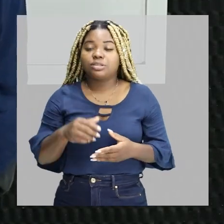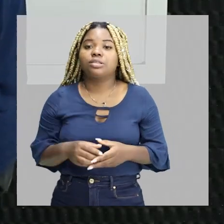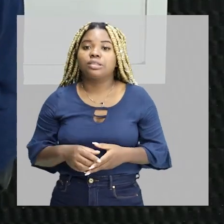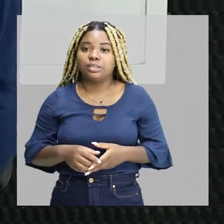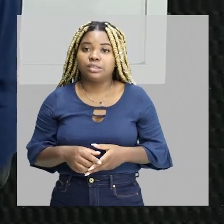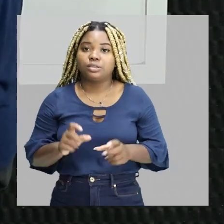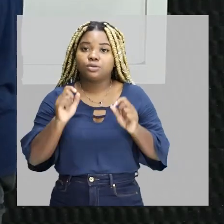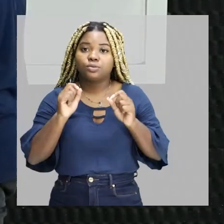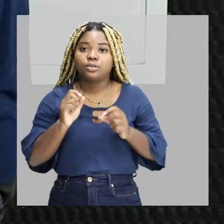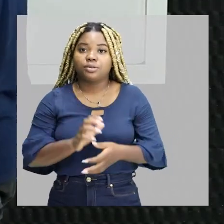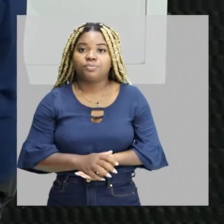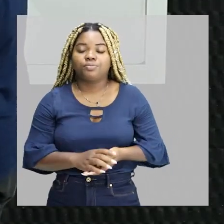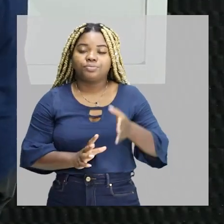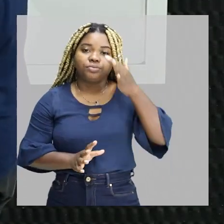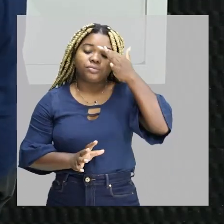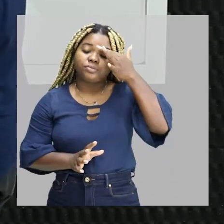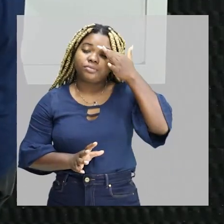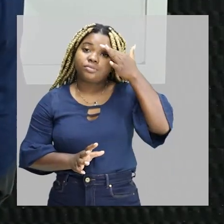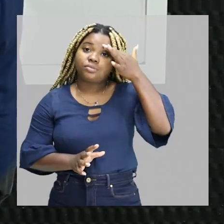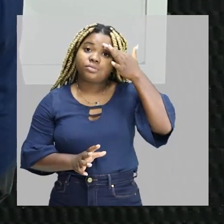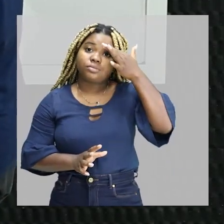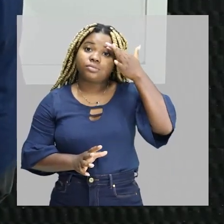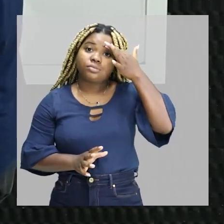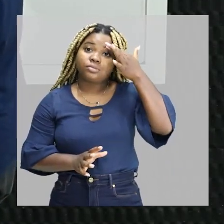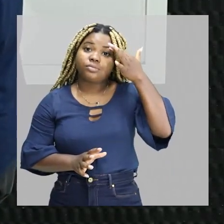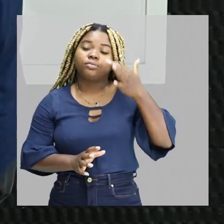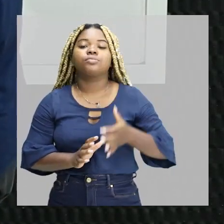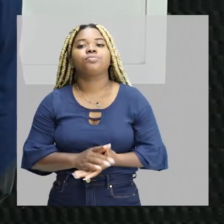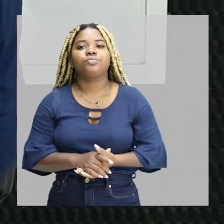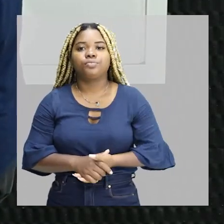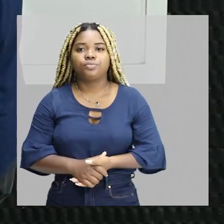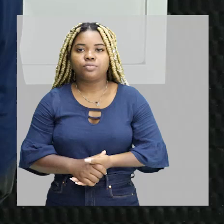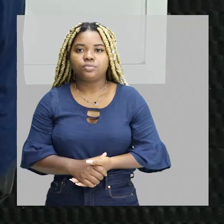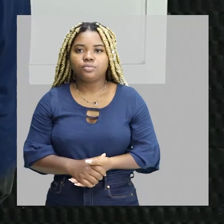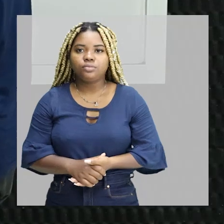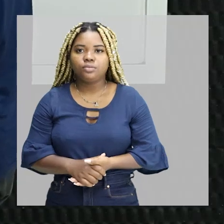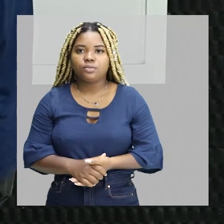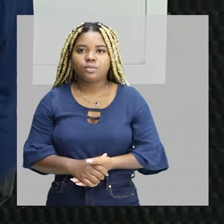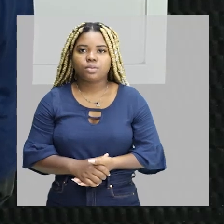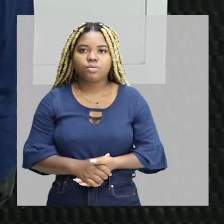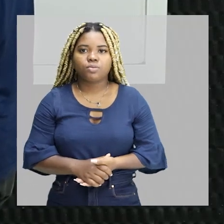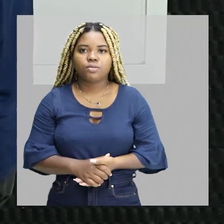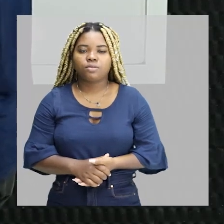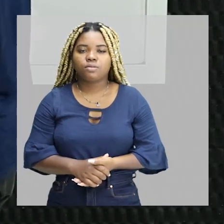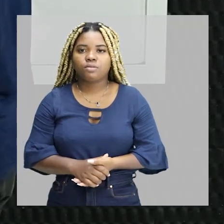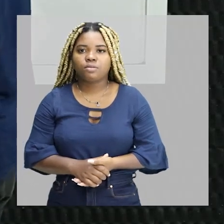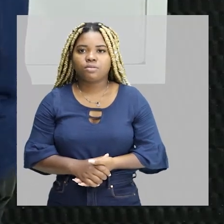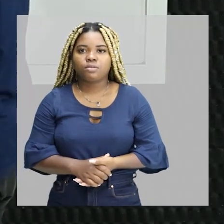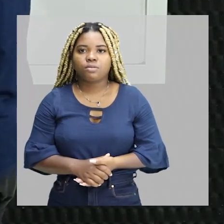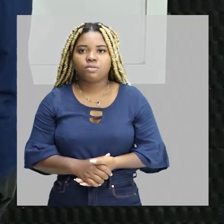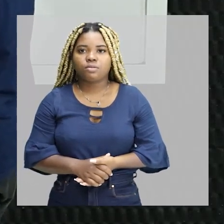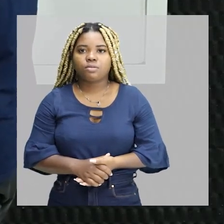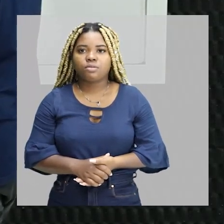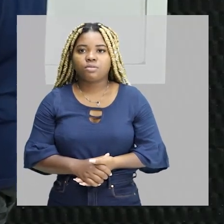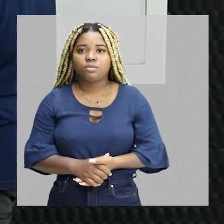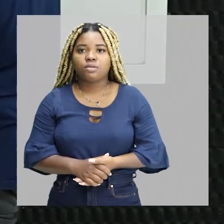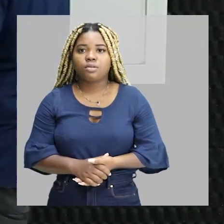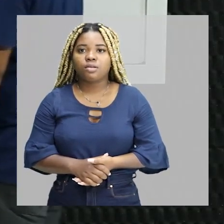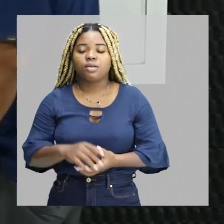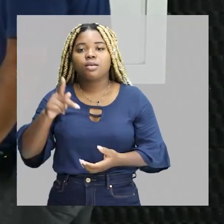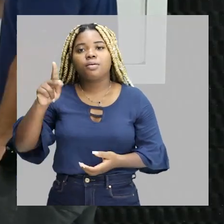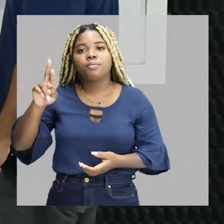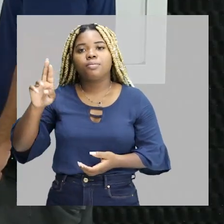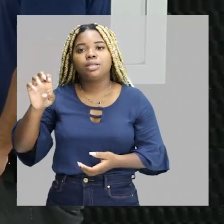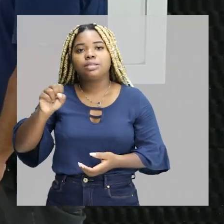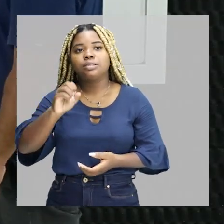É a pressão que esses líquidos vão exercer nas paredes dos recipientes. Então eu tenho